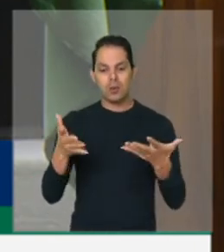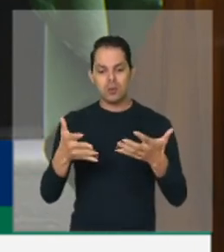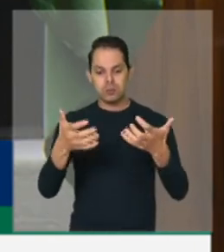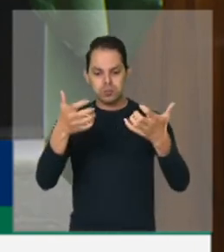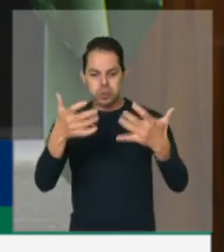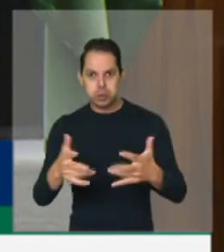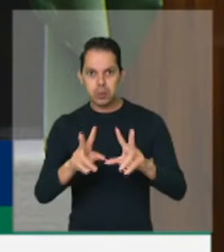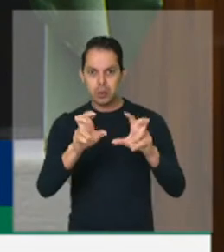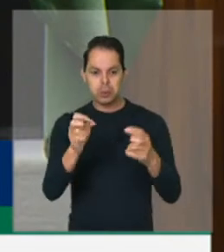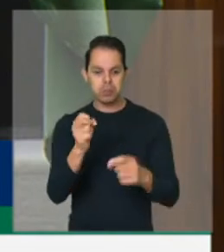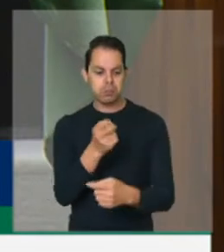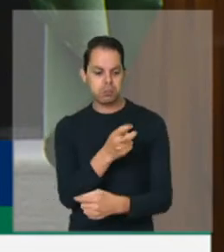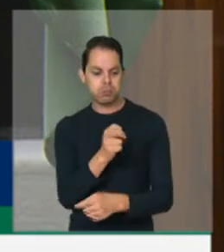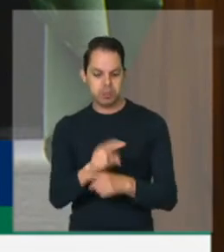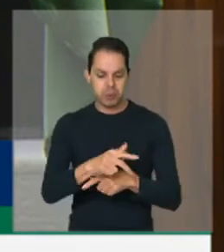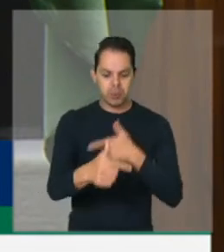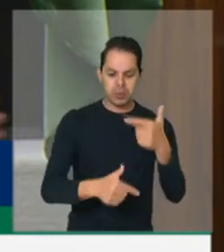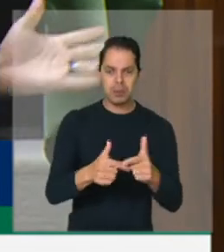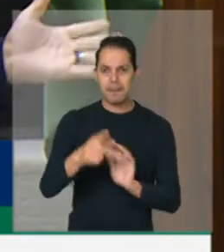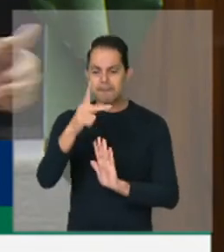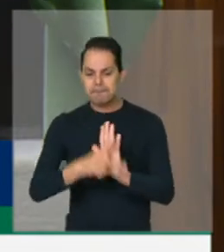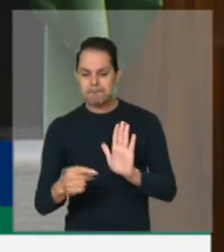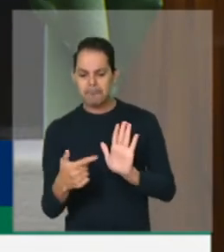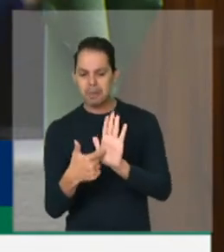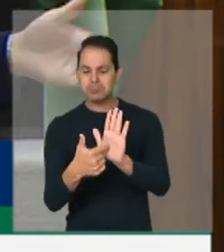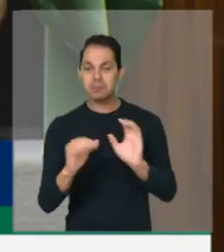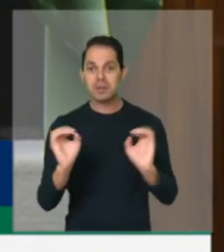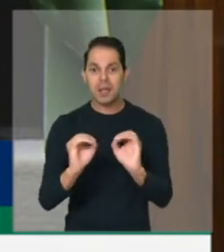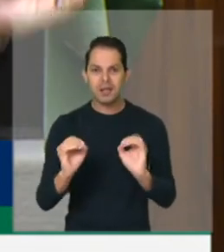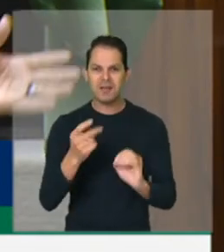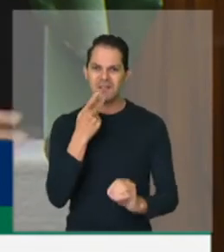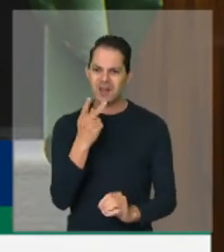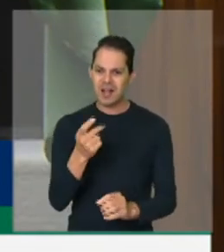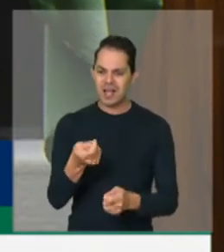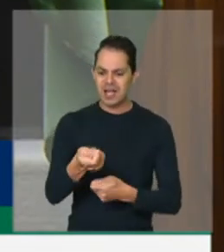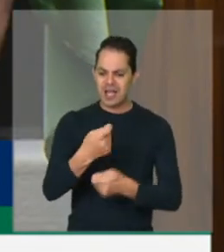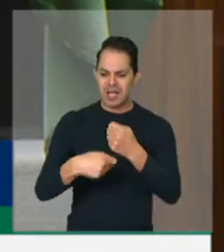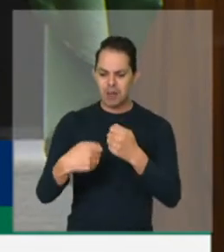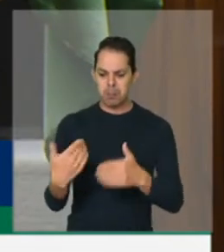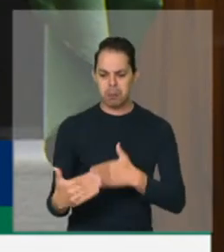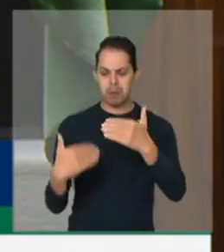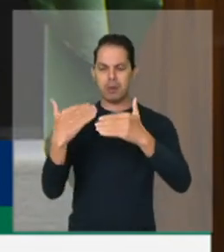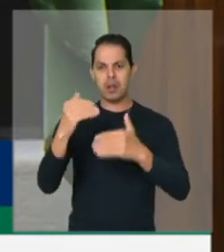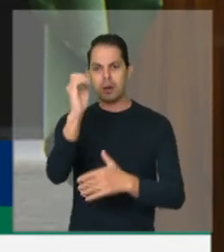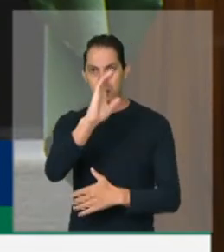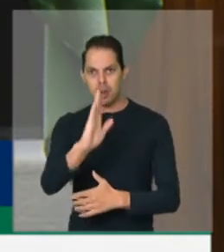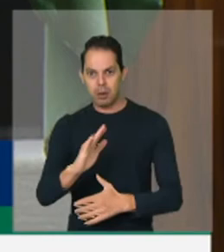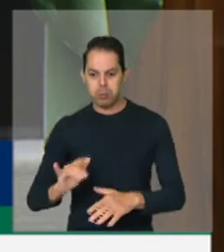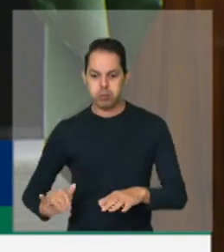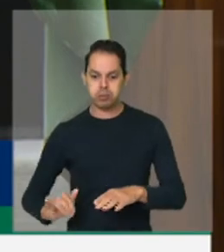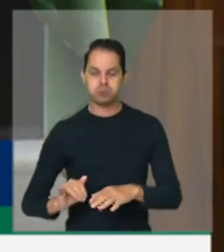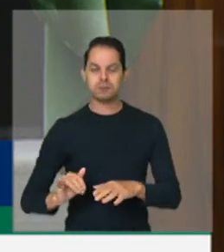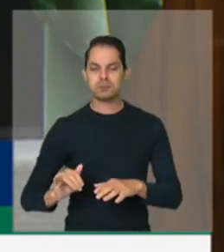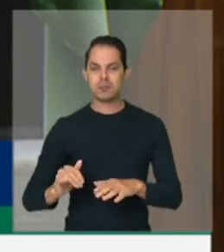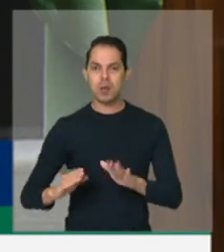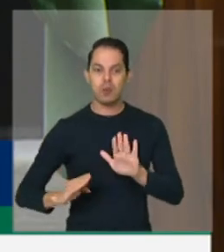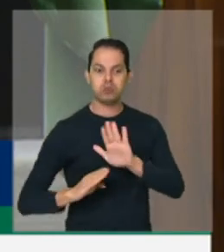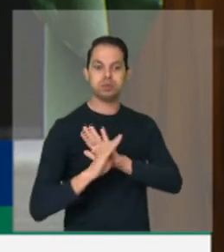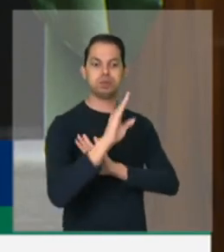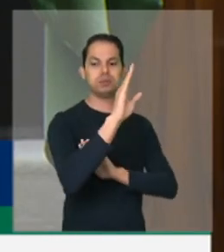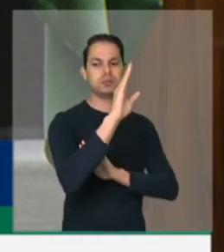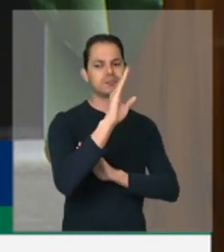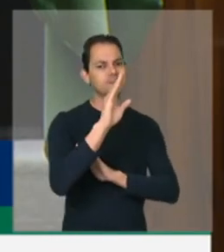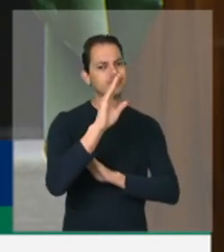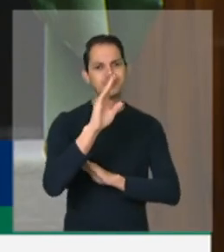emprego, não apresenta um plano para nada. E aí vem dizer que a economia, o Brasil precisa levantar voo. Aquele voo que